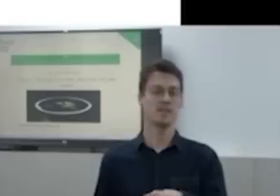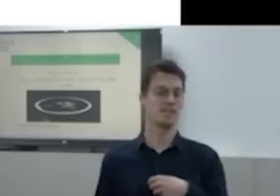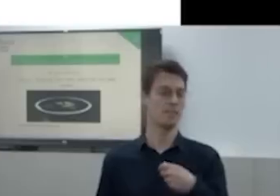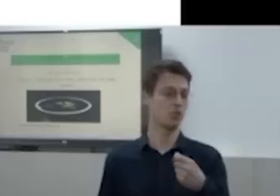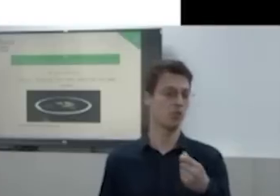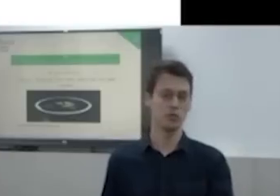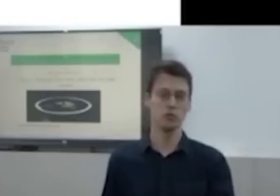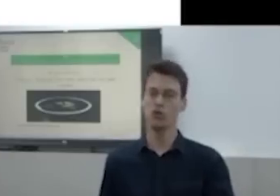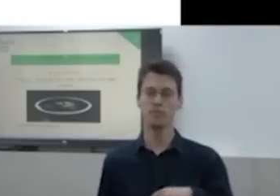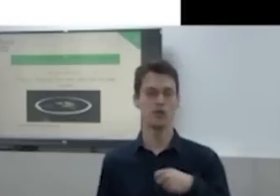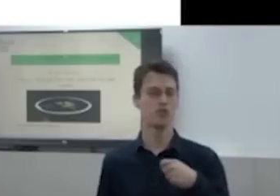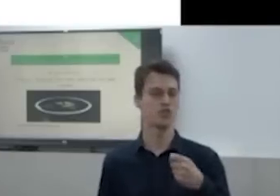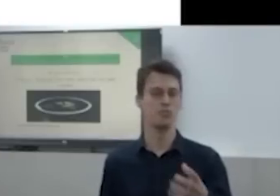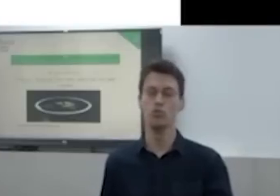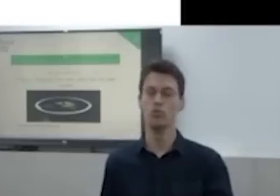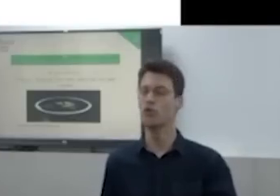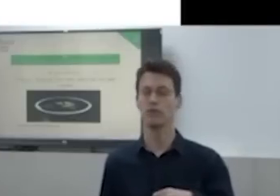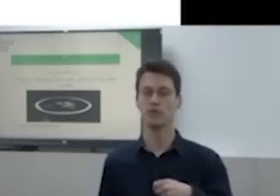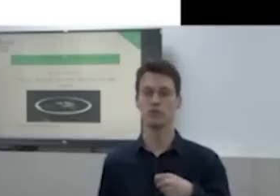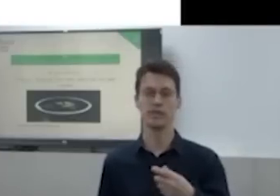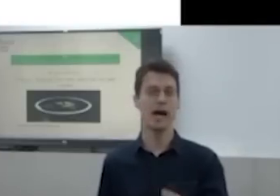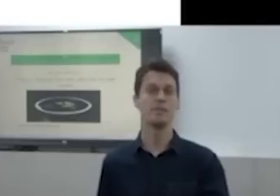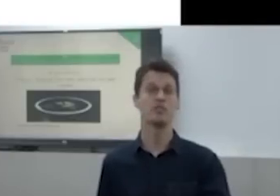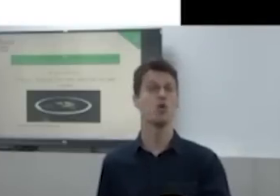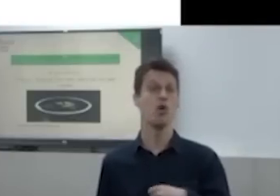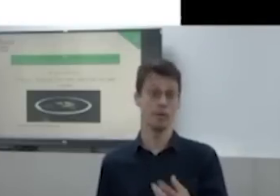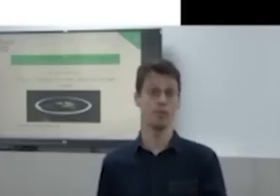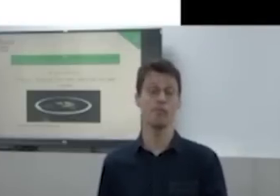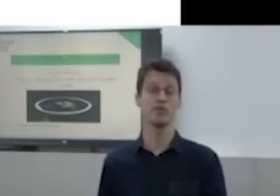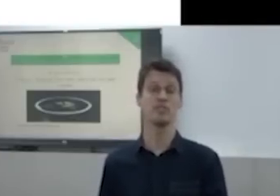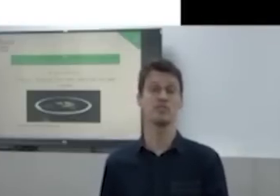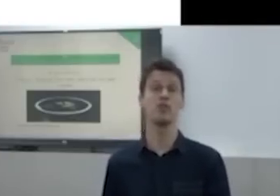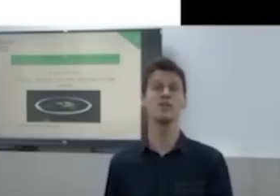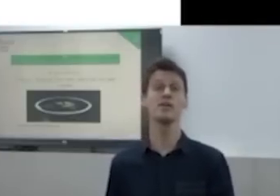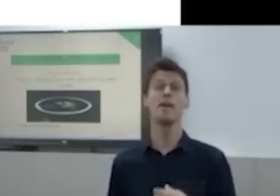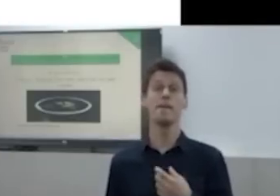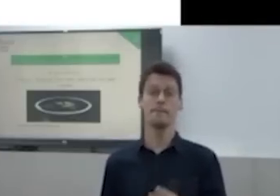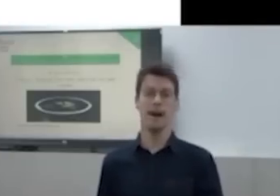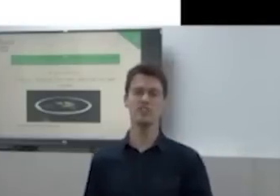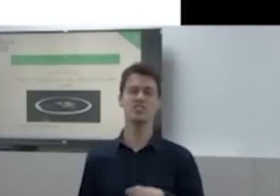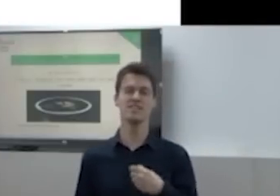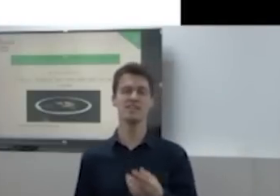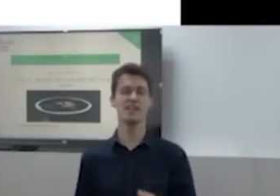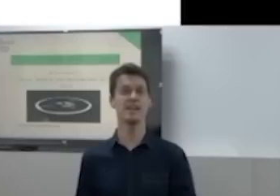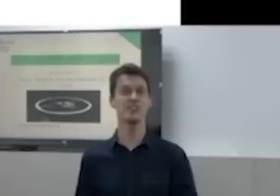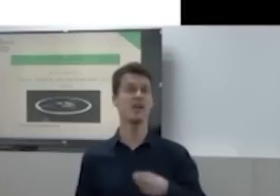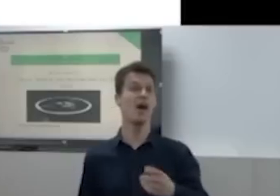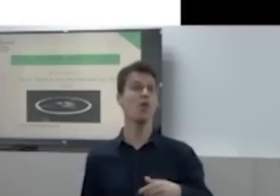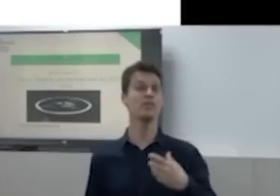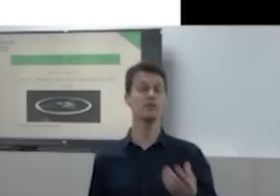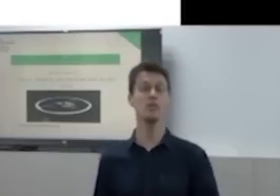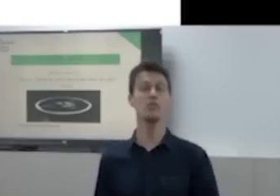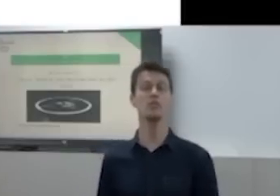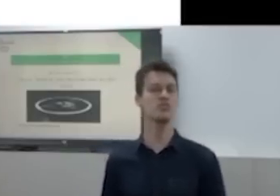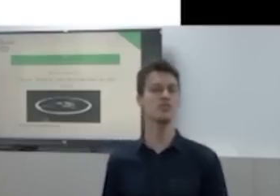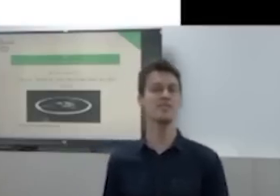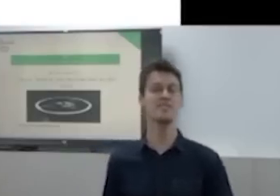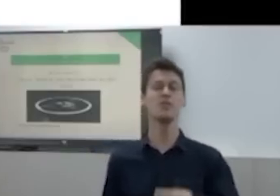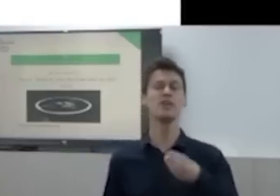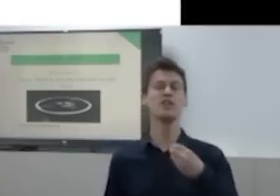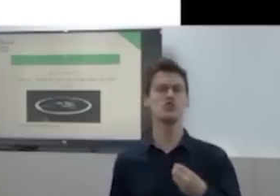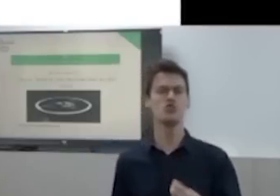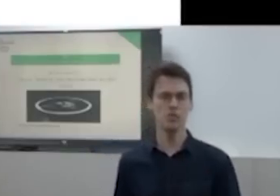vai acessar pelo computador, pelo notebook, pelo teu tablet ou pelo próprio smartphone, páginas da internet onde eu